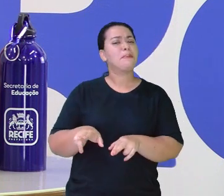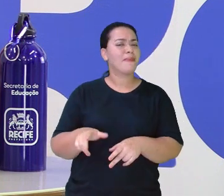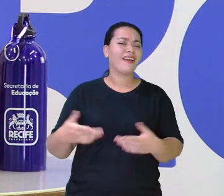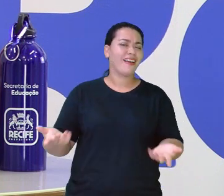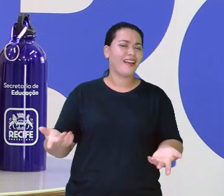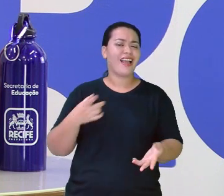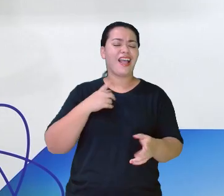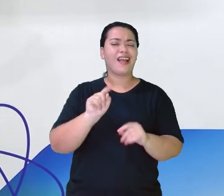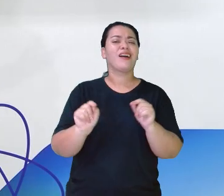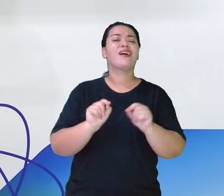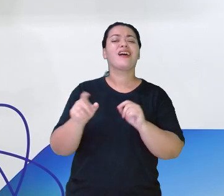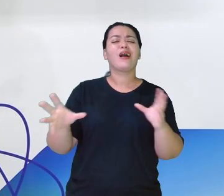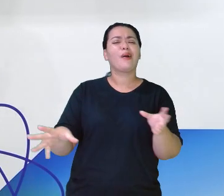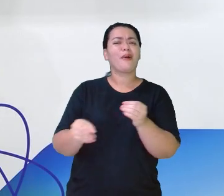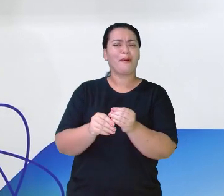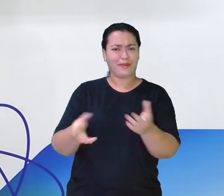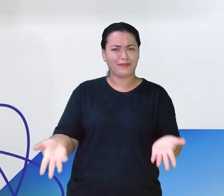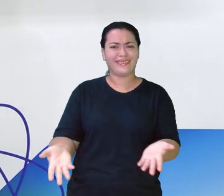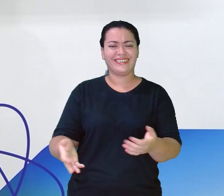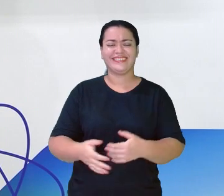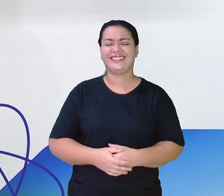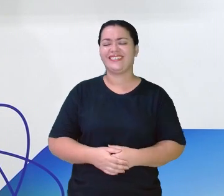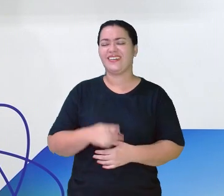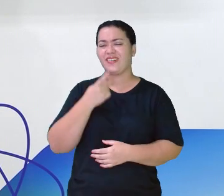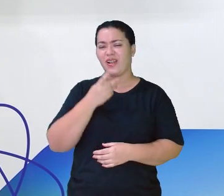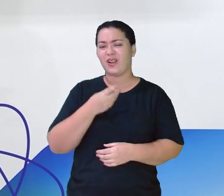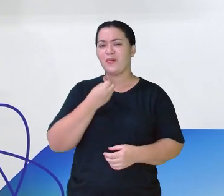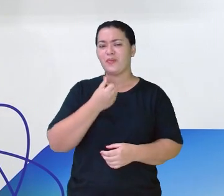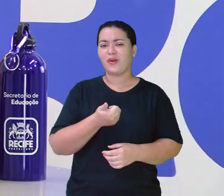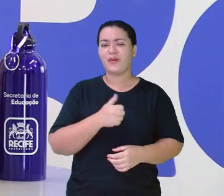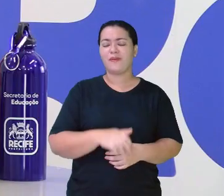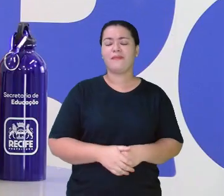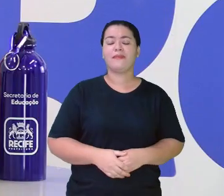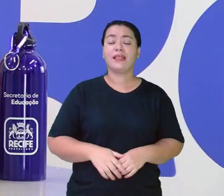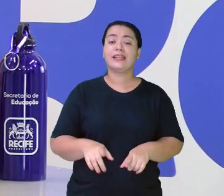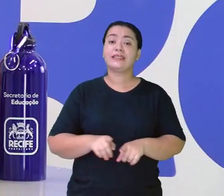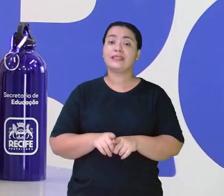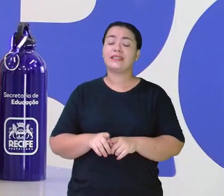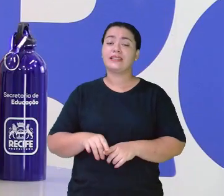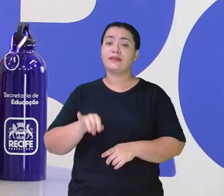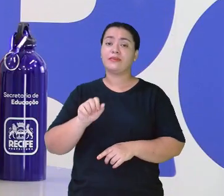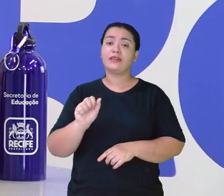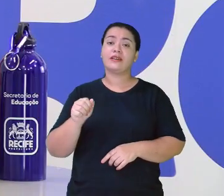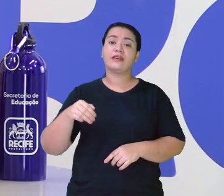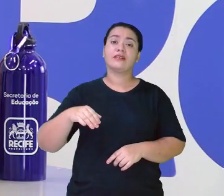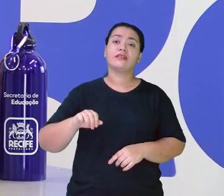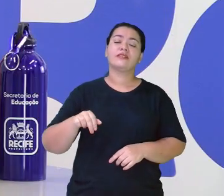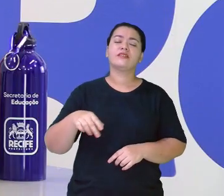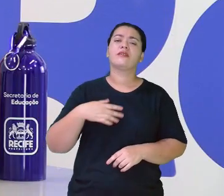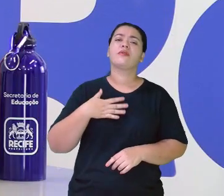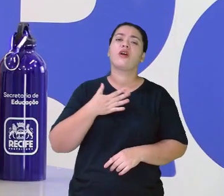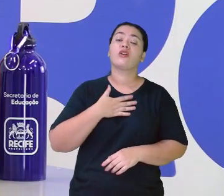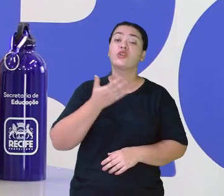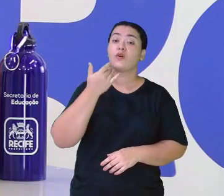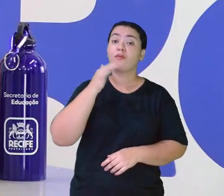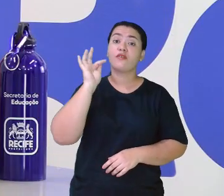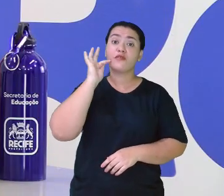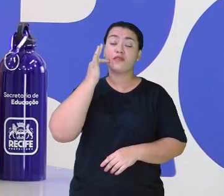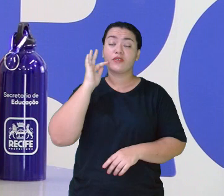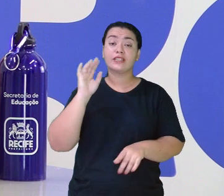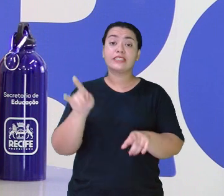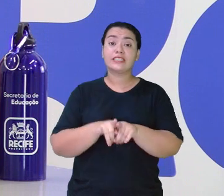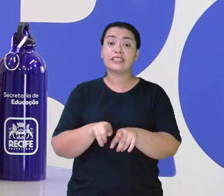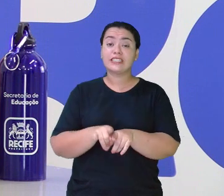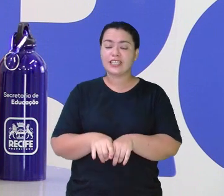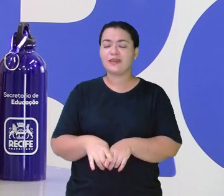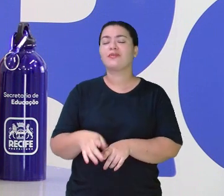o complemento. Oh, que coisa boa, viu, Ana? A Yasmin gosta de comer, principalmente frutas, mas gosta também